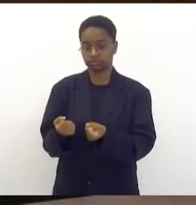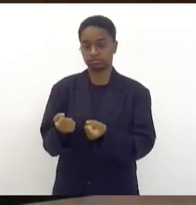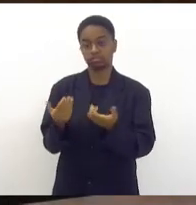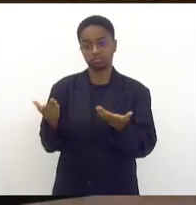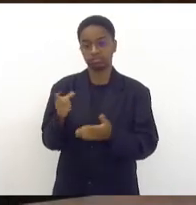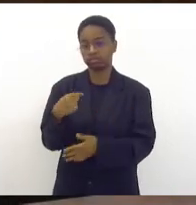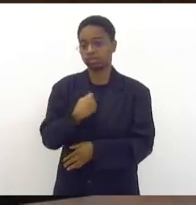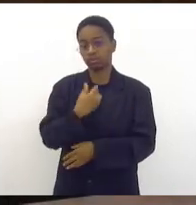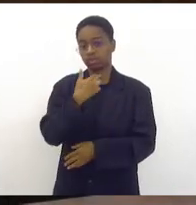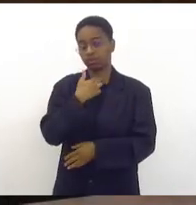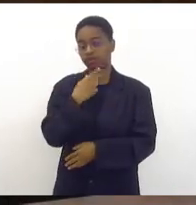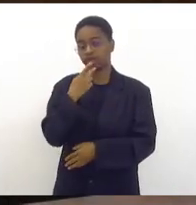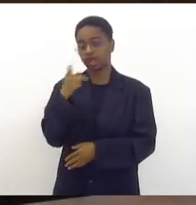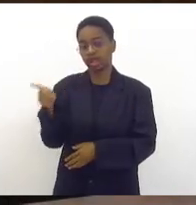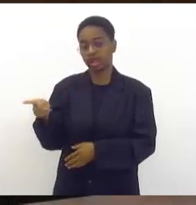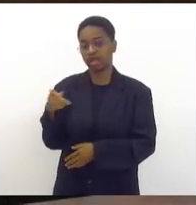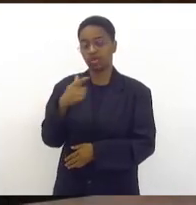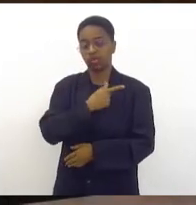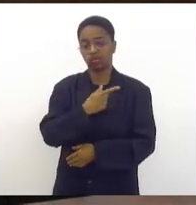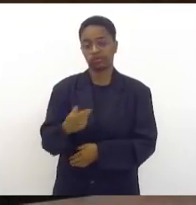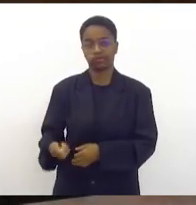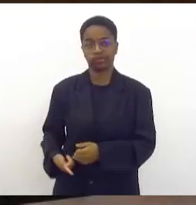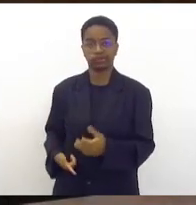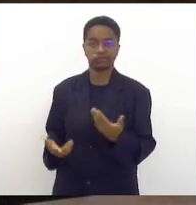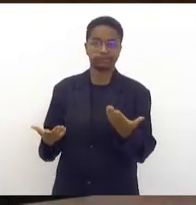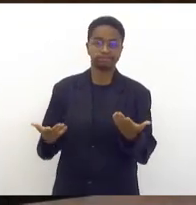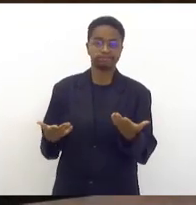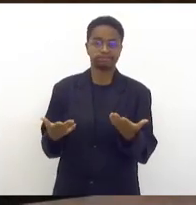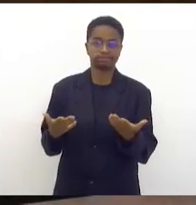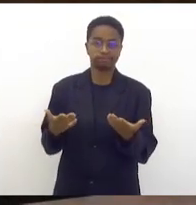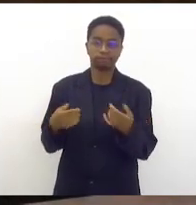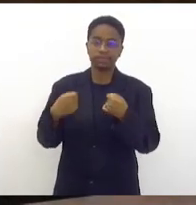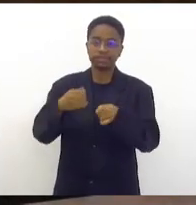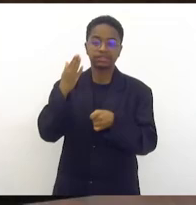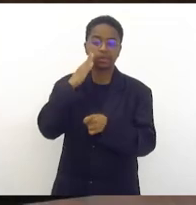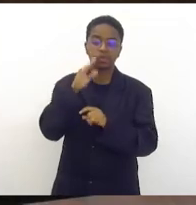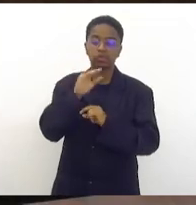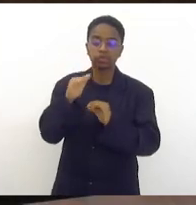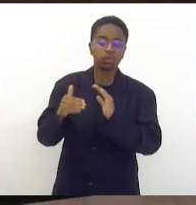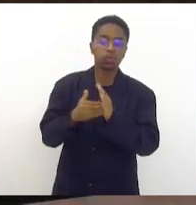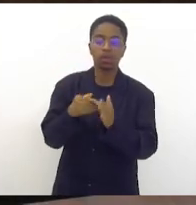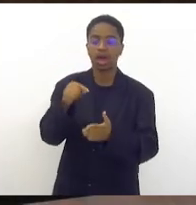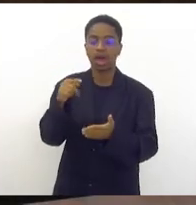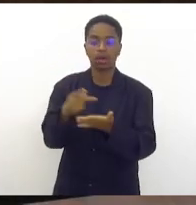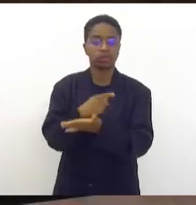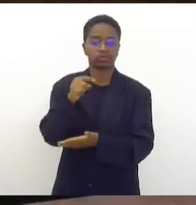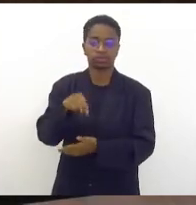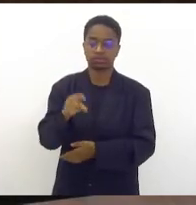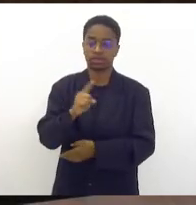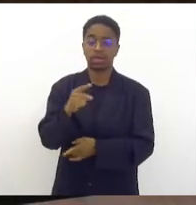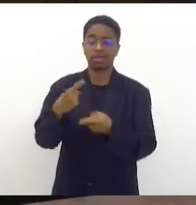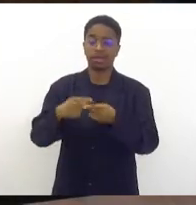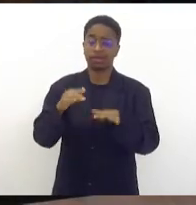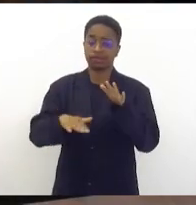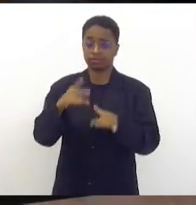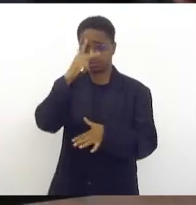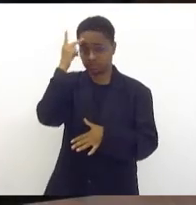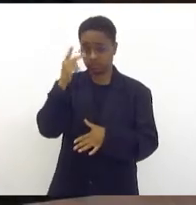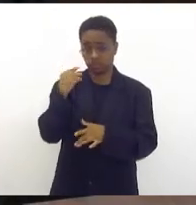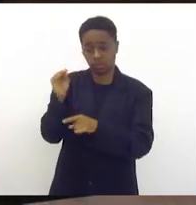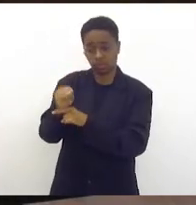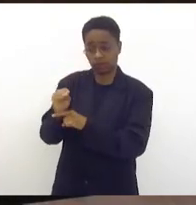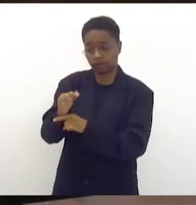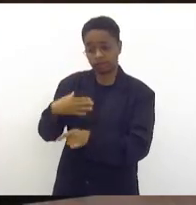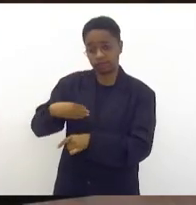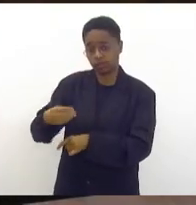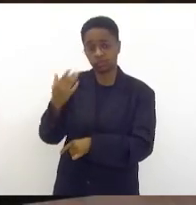podemos crucificar o governador em saber de tudo que acontece no governo. Muita gente cria o filho e não sabe o caminho que o filho vai tomar no